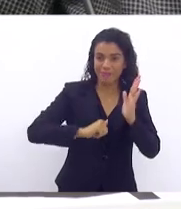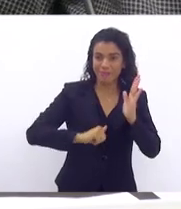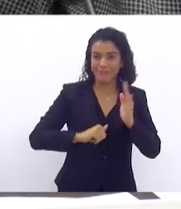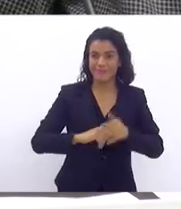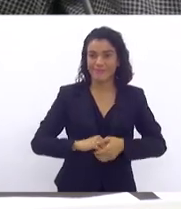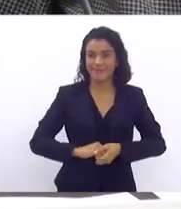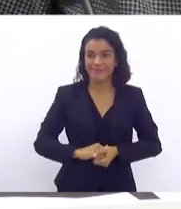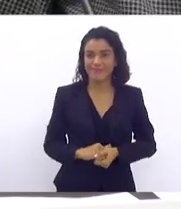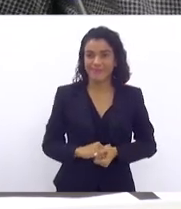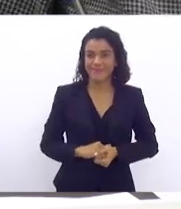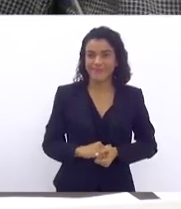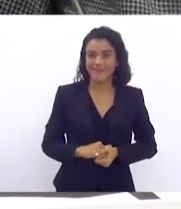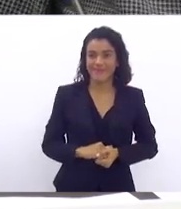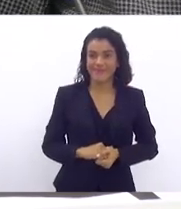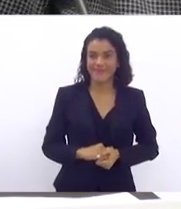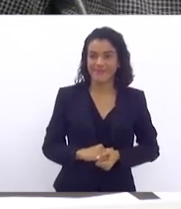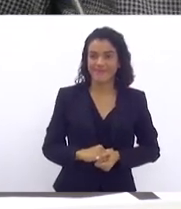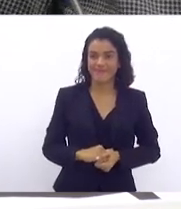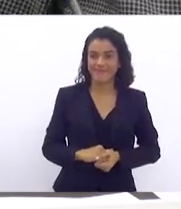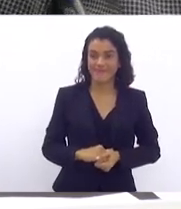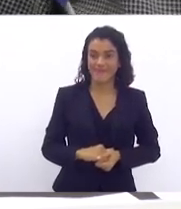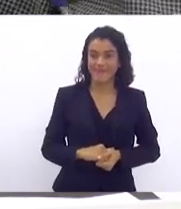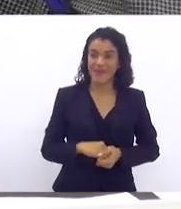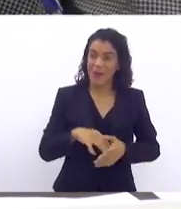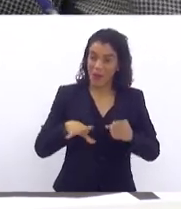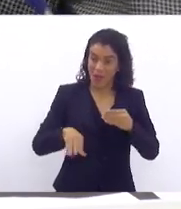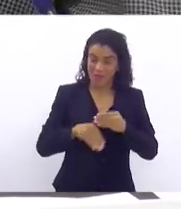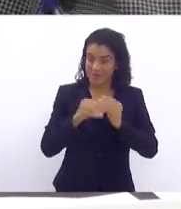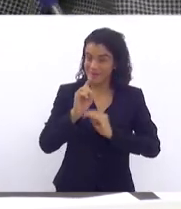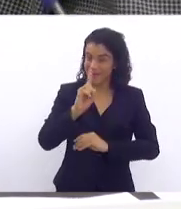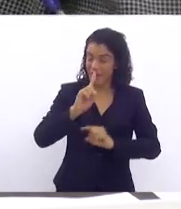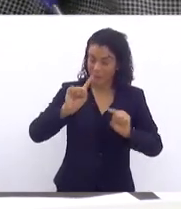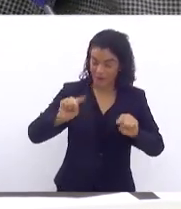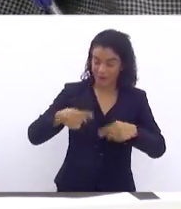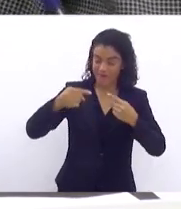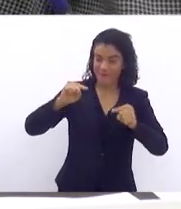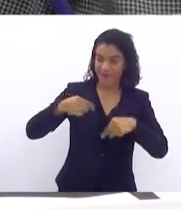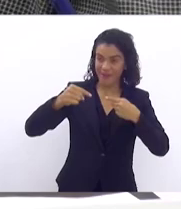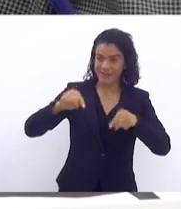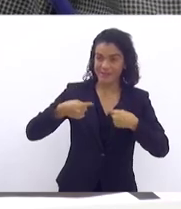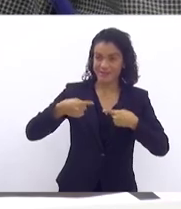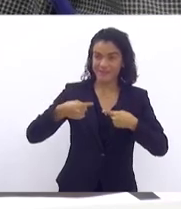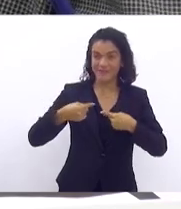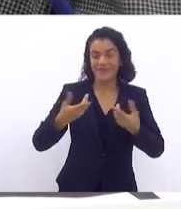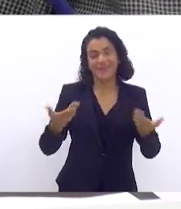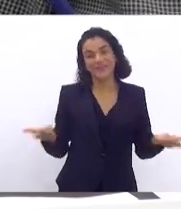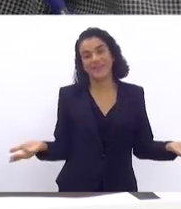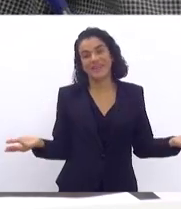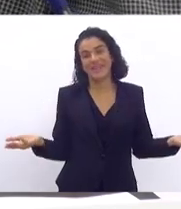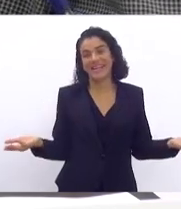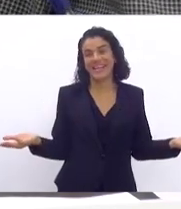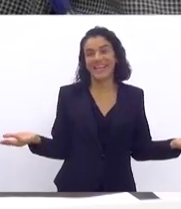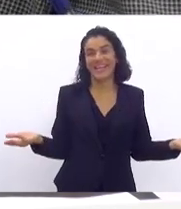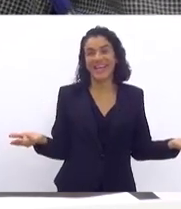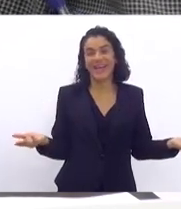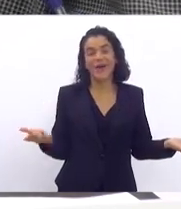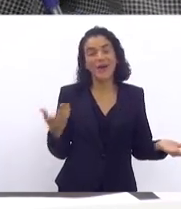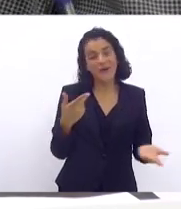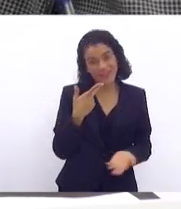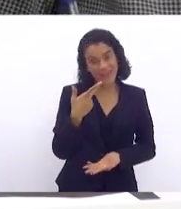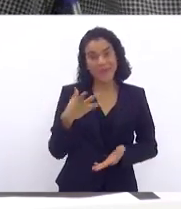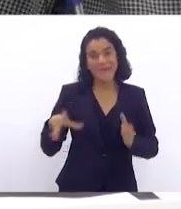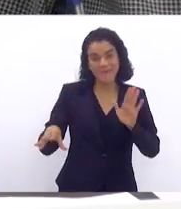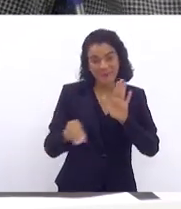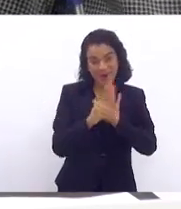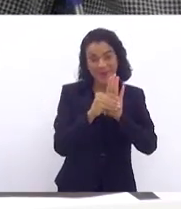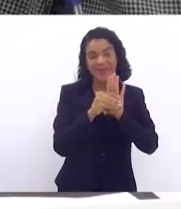essa observação que eu quero dizer. Observação, não provocação, né? É claro. Ou seja, Vossa Excelência acrescenta uma